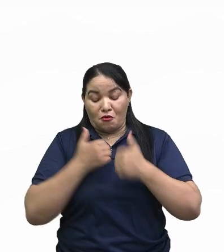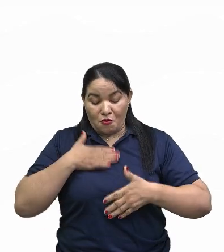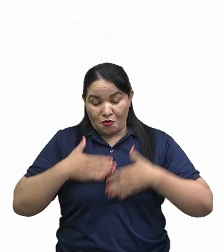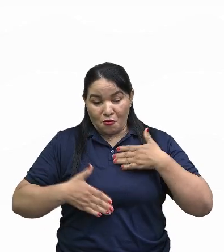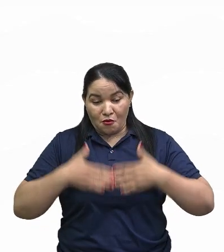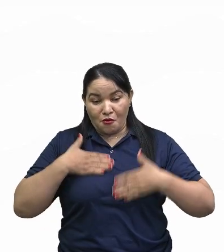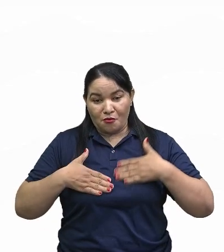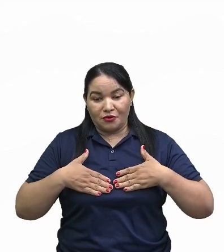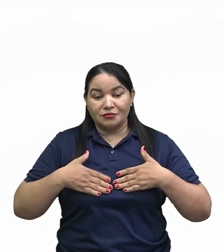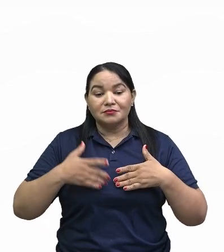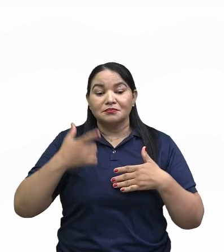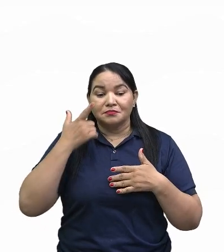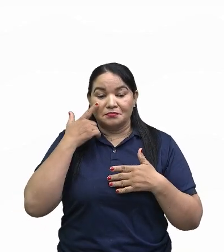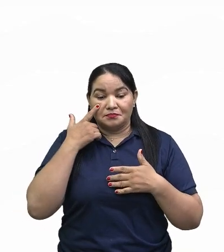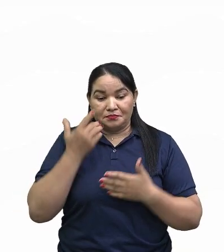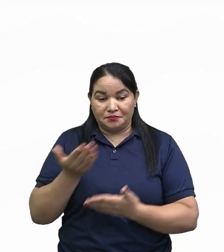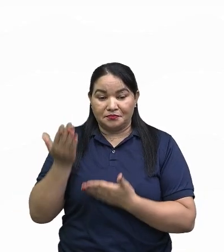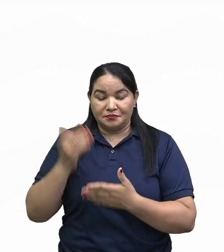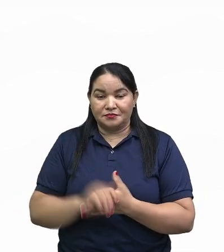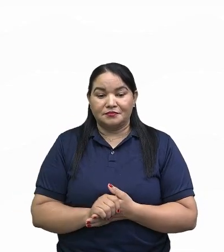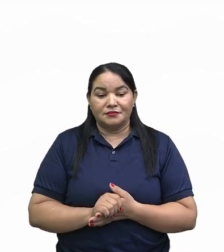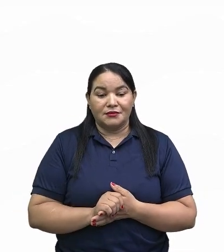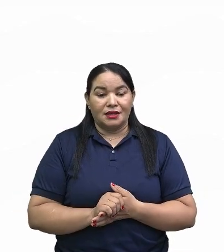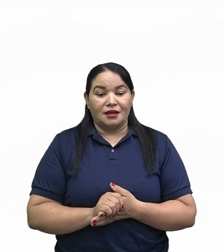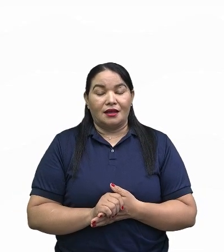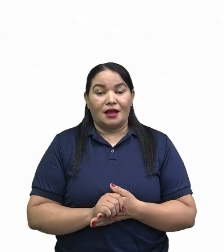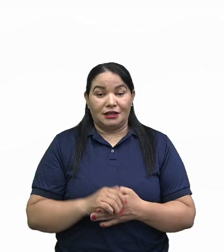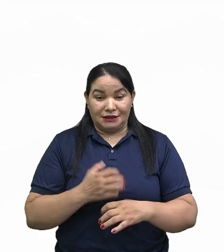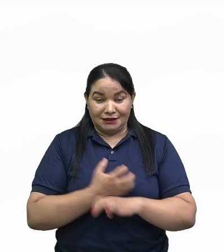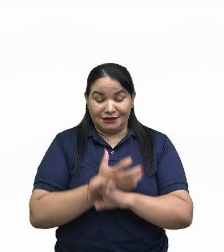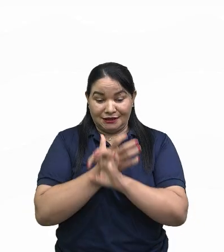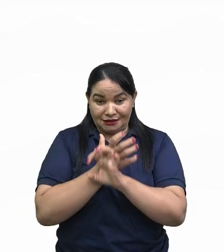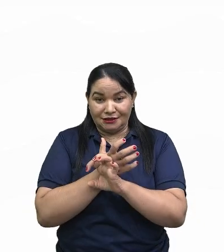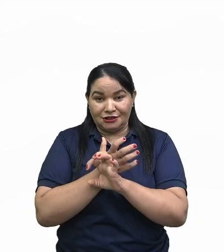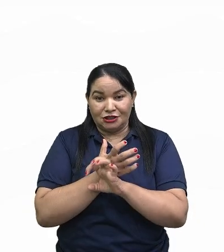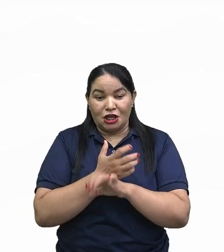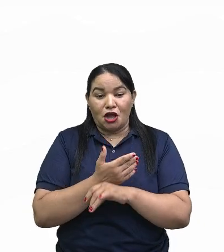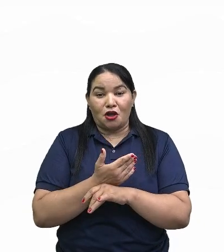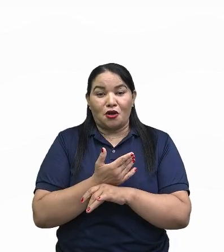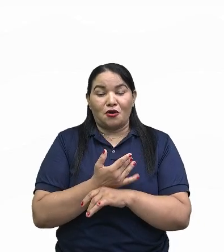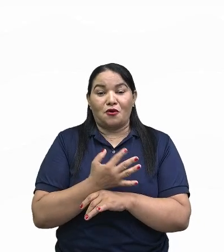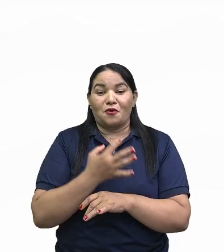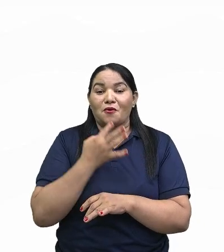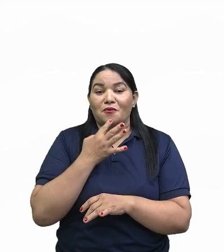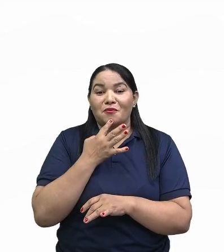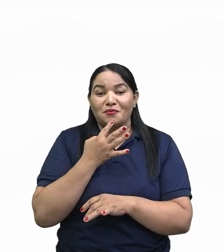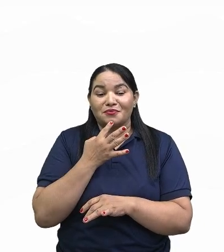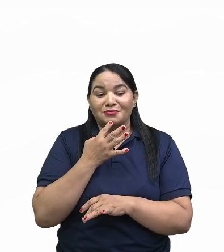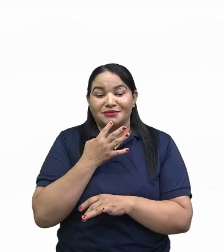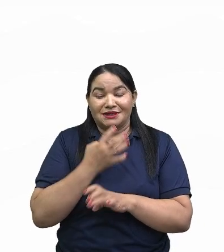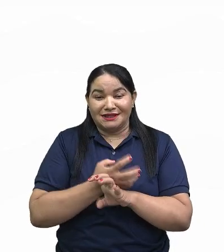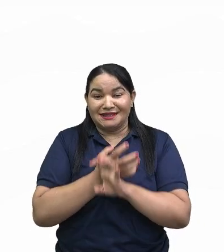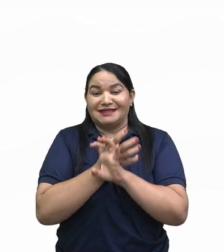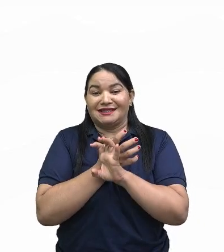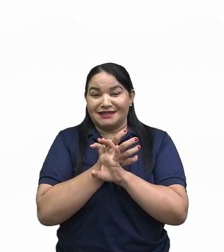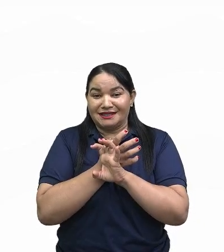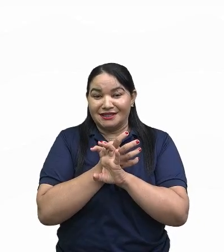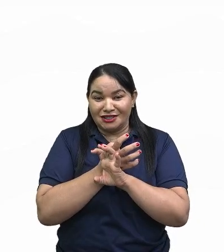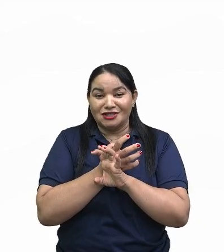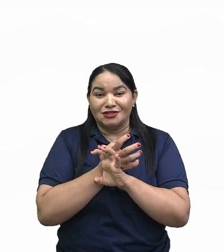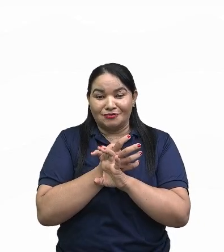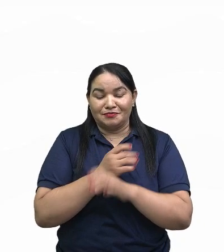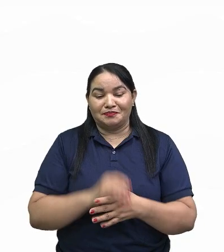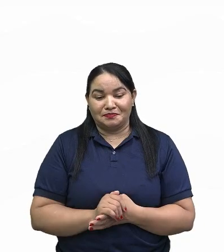Ao lado a gente consegue observar a representação do sistema esquelético, né? A gente conhece aí como a caveira, né? Parece uma caveira ali, a constituição